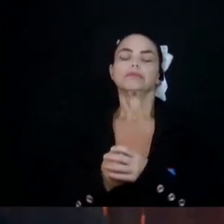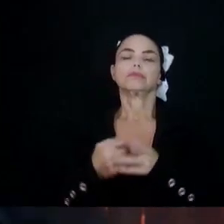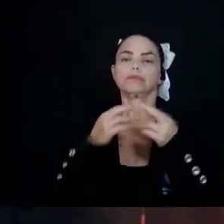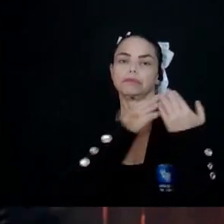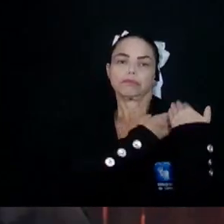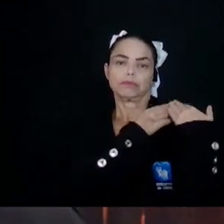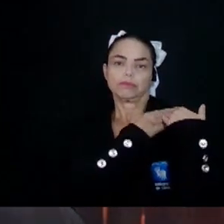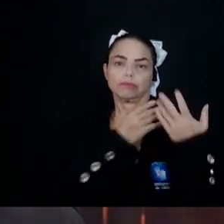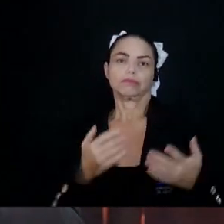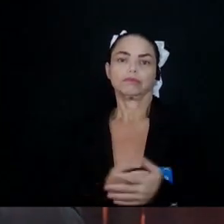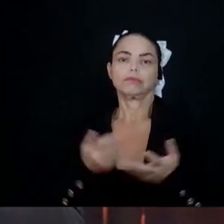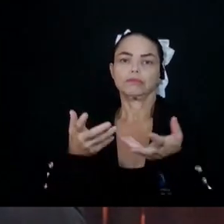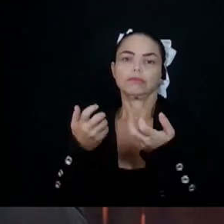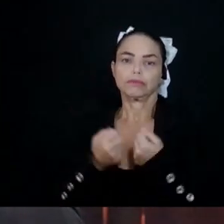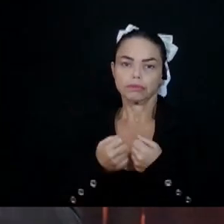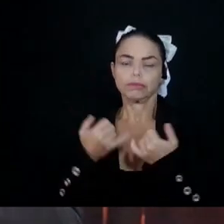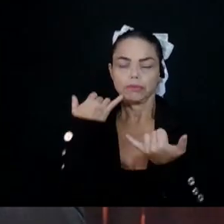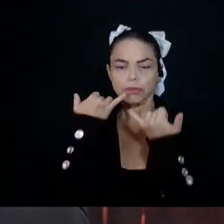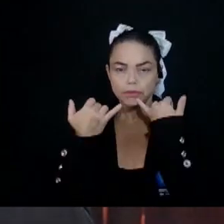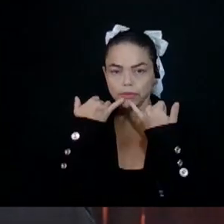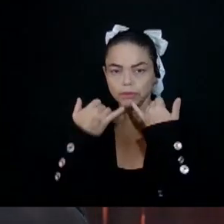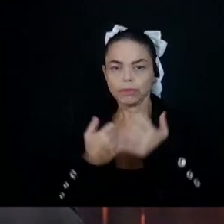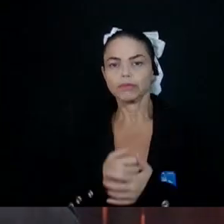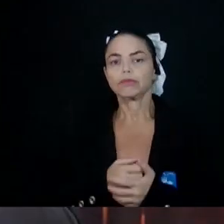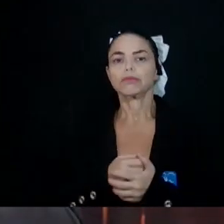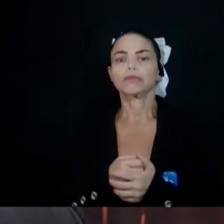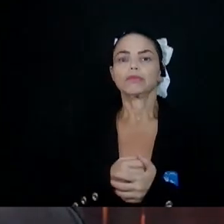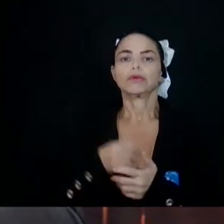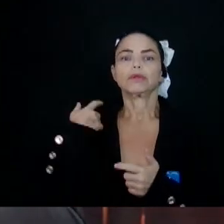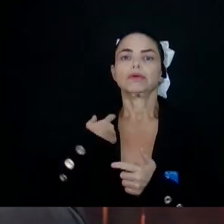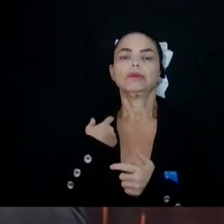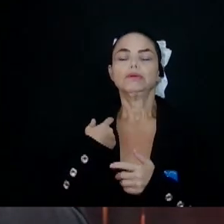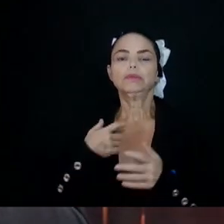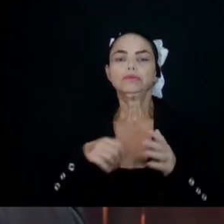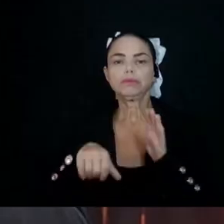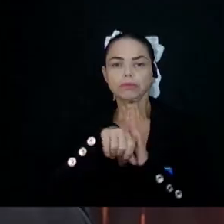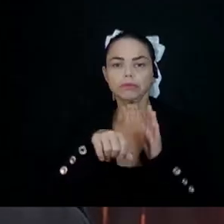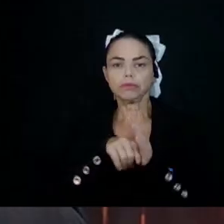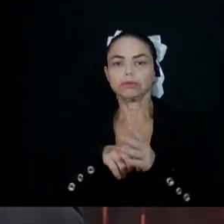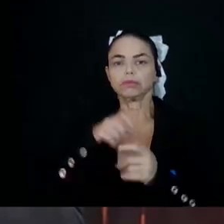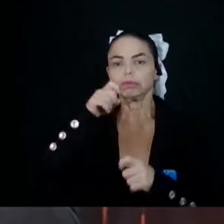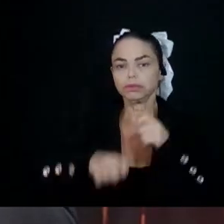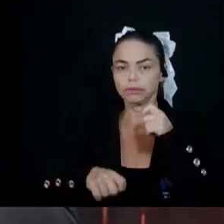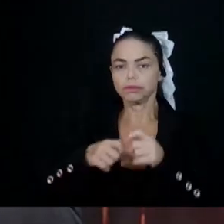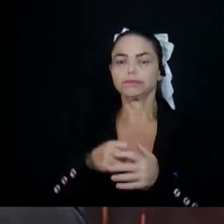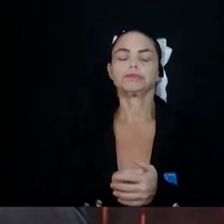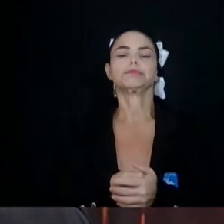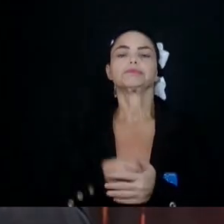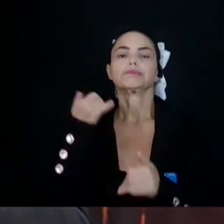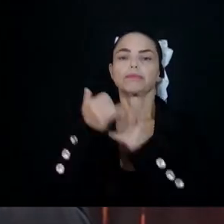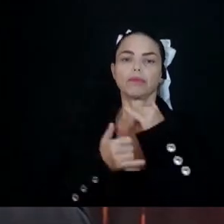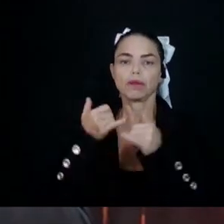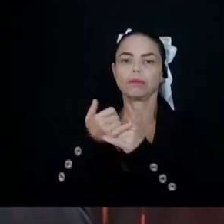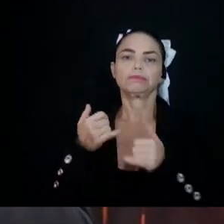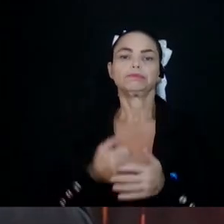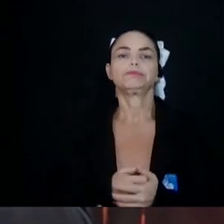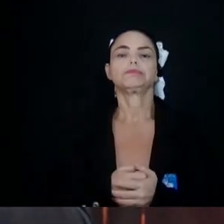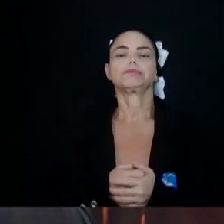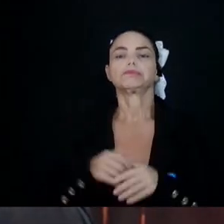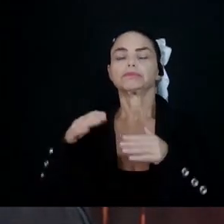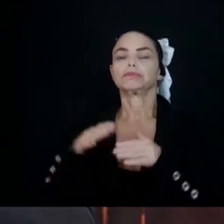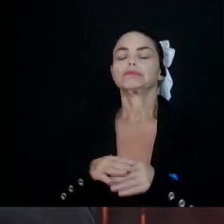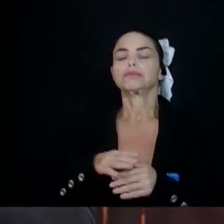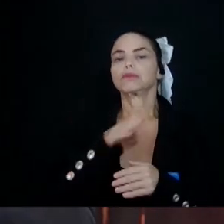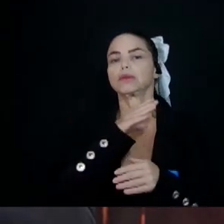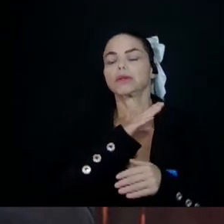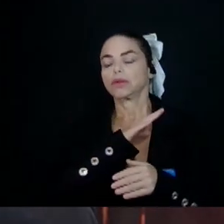por receber todas as informações relacionadas a crimes sexuais envolvendo a internet e menores de idade.